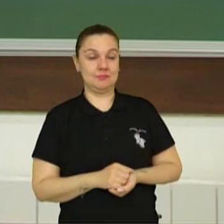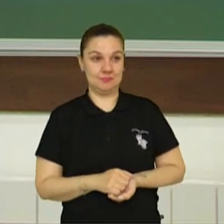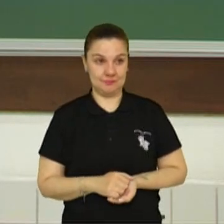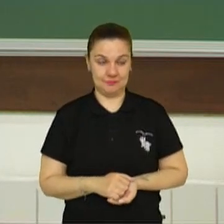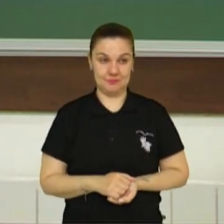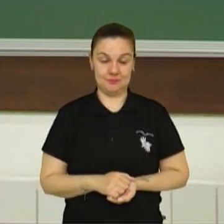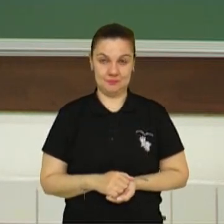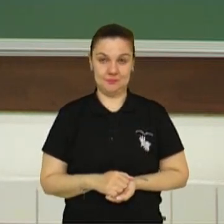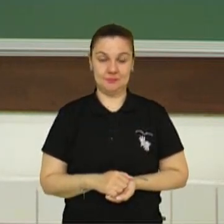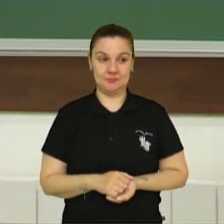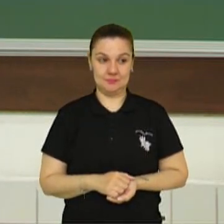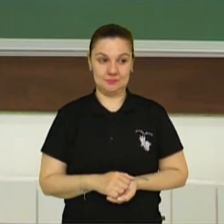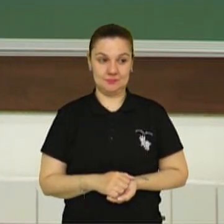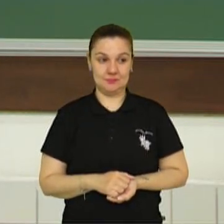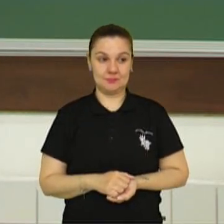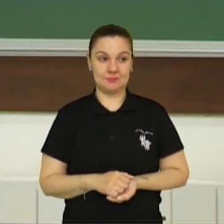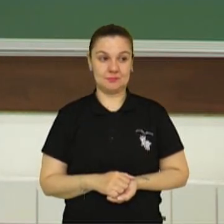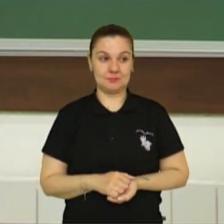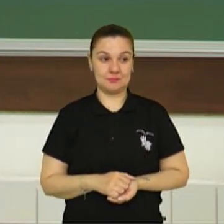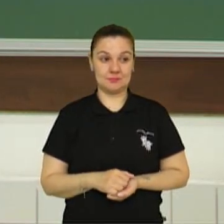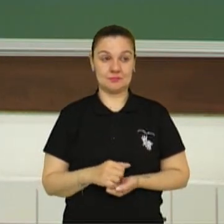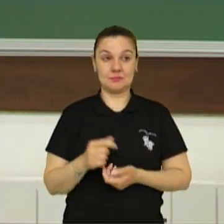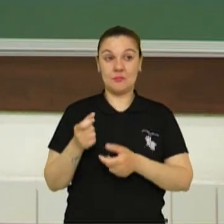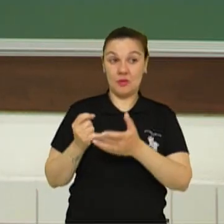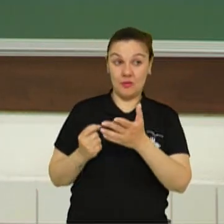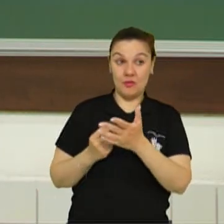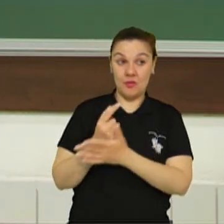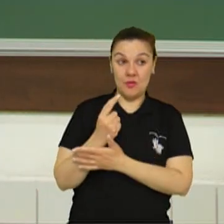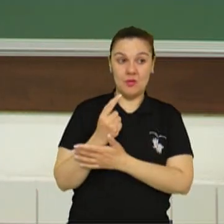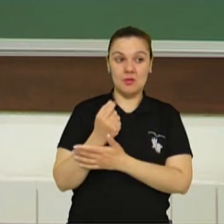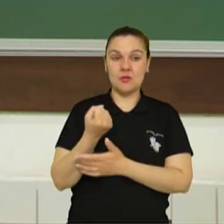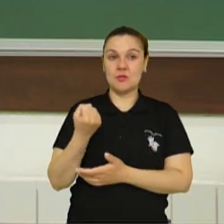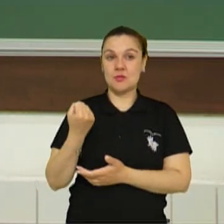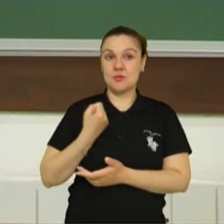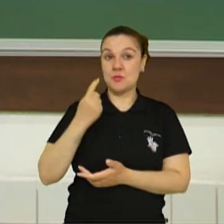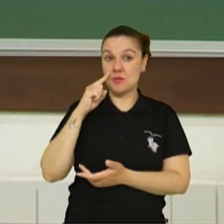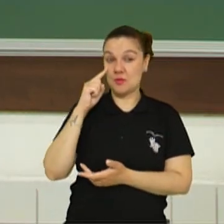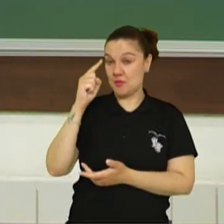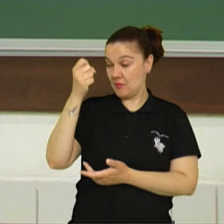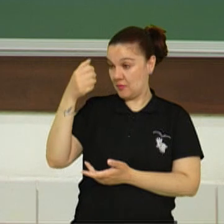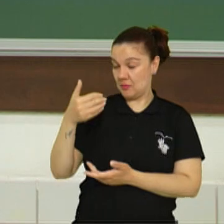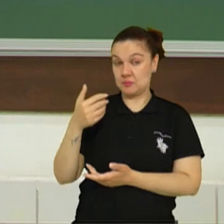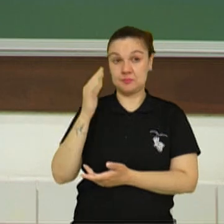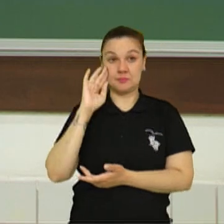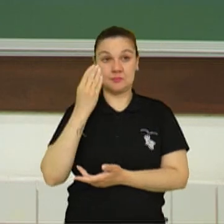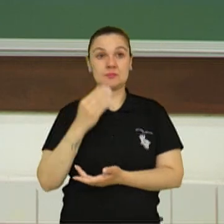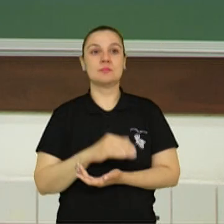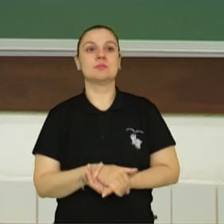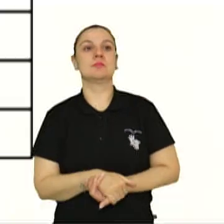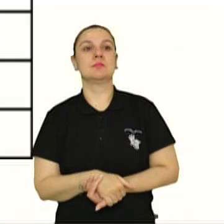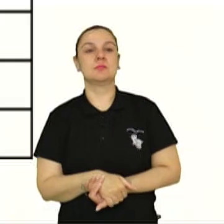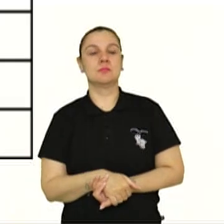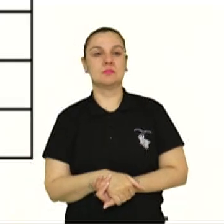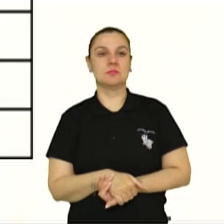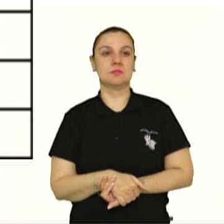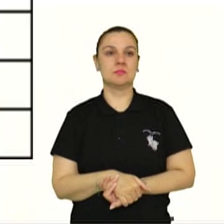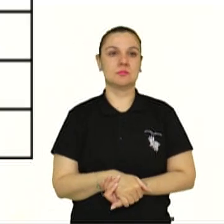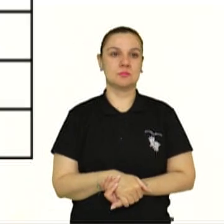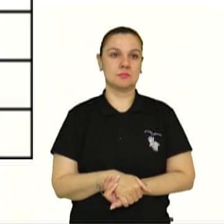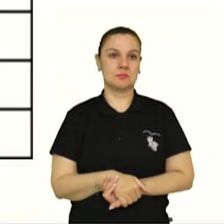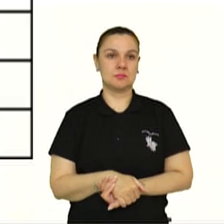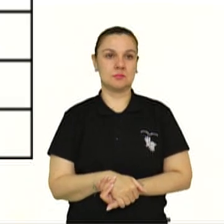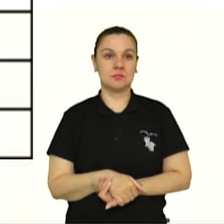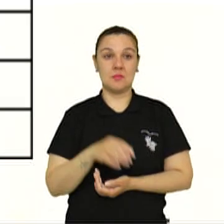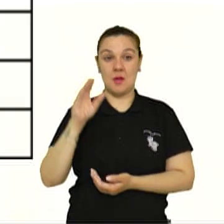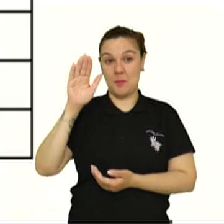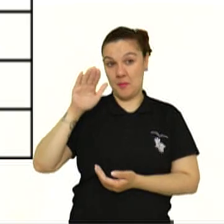beleza? Então, quando vai comprar raquete, tem os números que eu trouxe para vocês verem só para curiosidade, ó. Aqui é